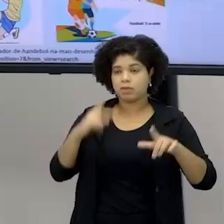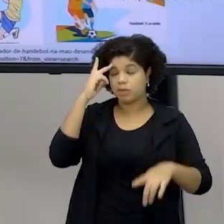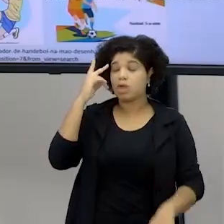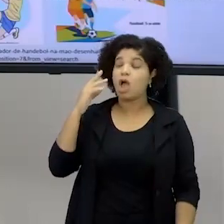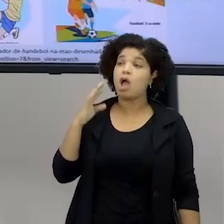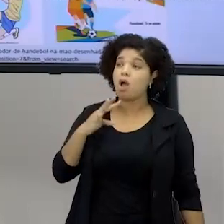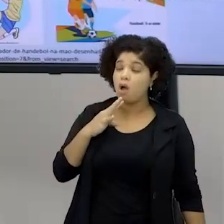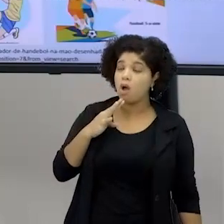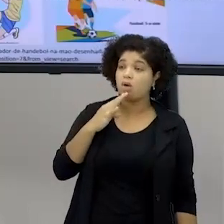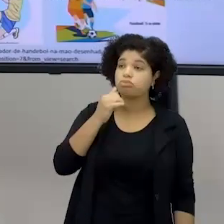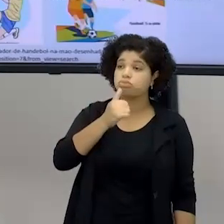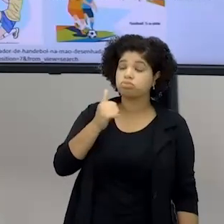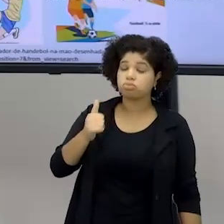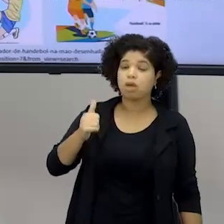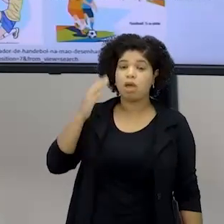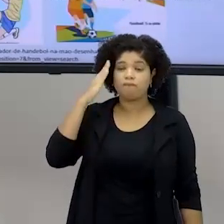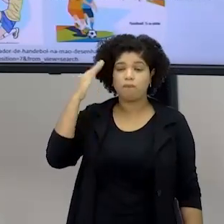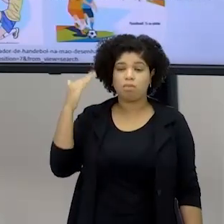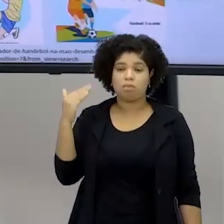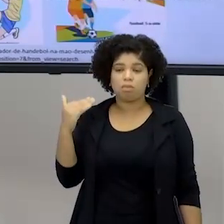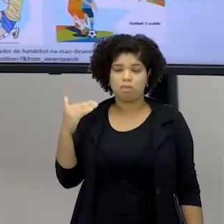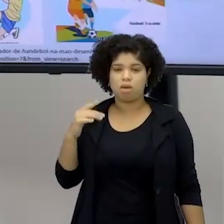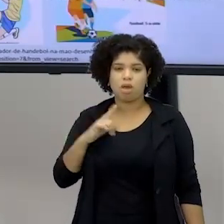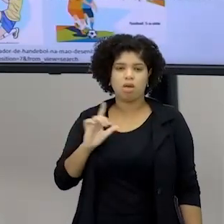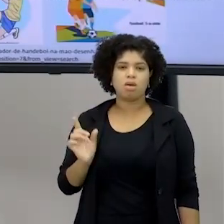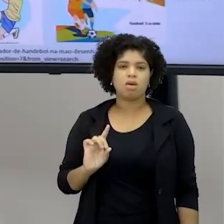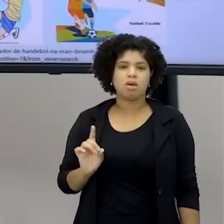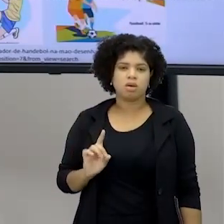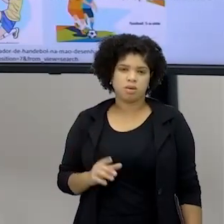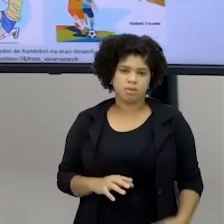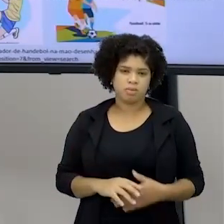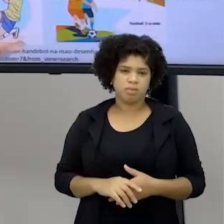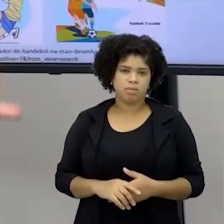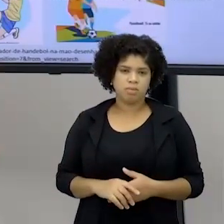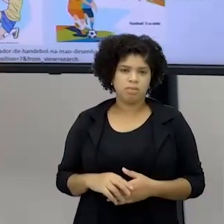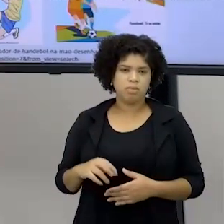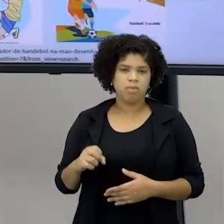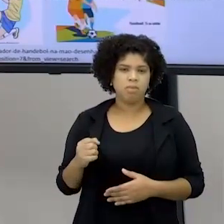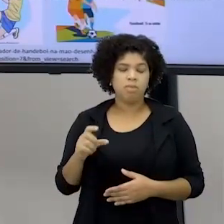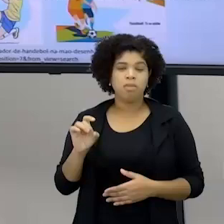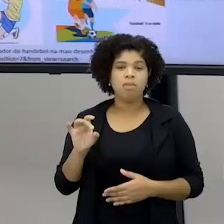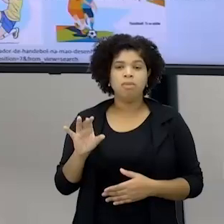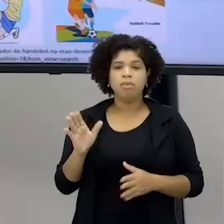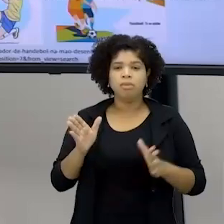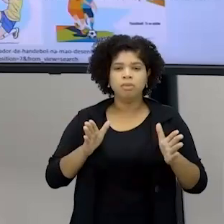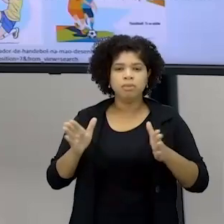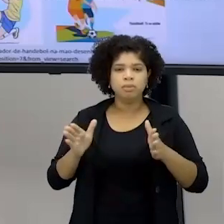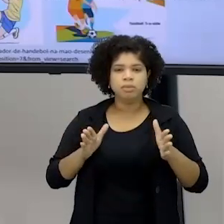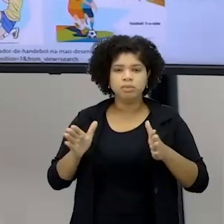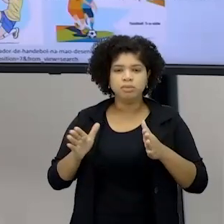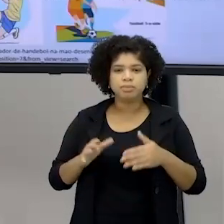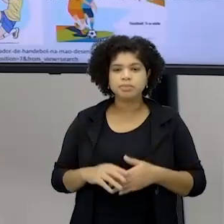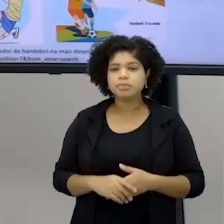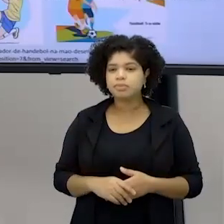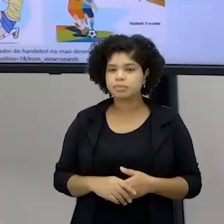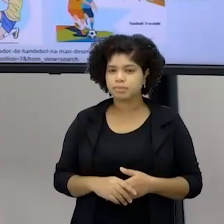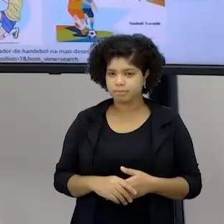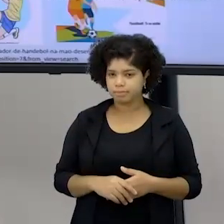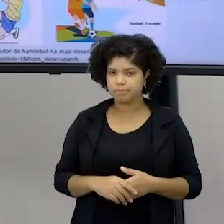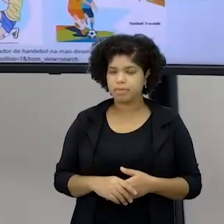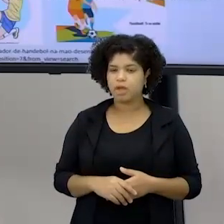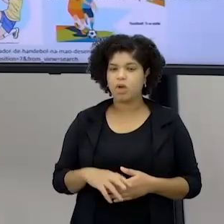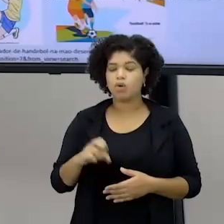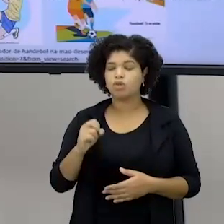tem uma visibilidade enorme na mídia ou não. Será que acontece isso em determinada época do ano? Será que ele aparece somente